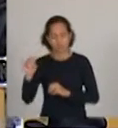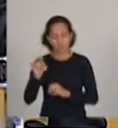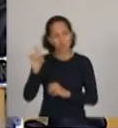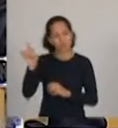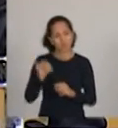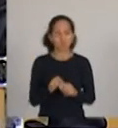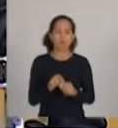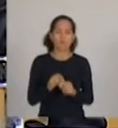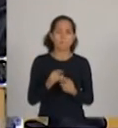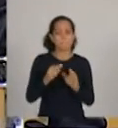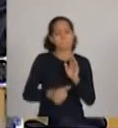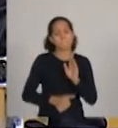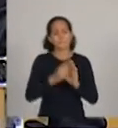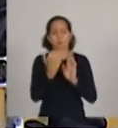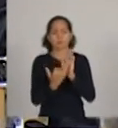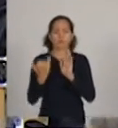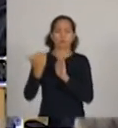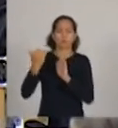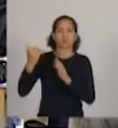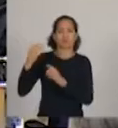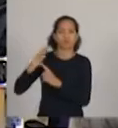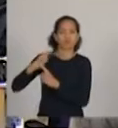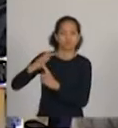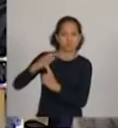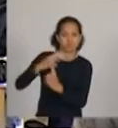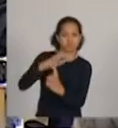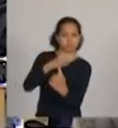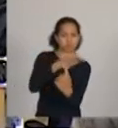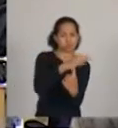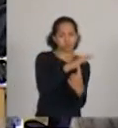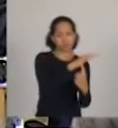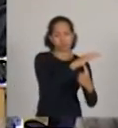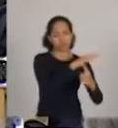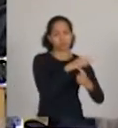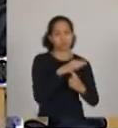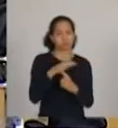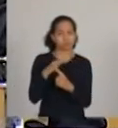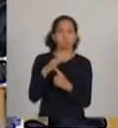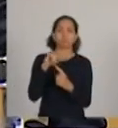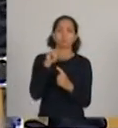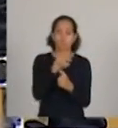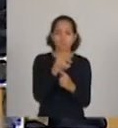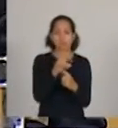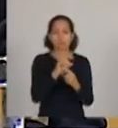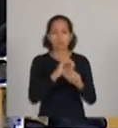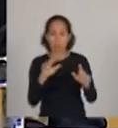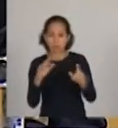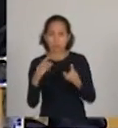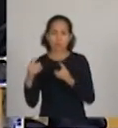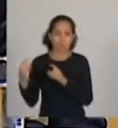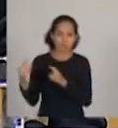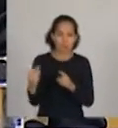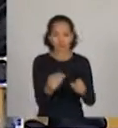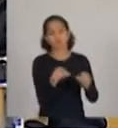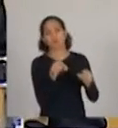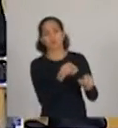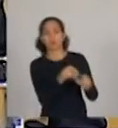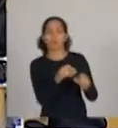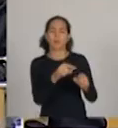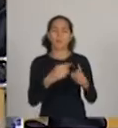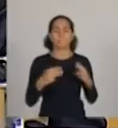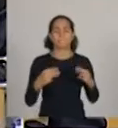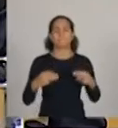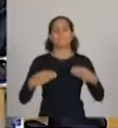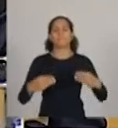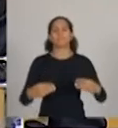no primeiro esquadrão de helicópteros de esclarecimento e ataque e no Ministério da Defesa